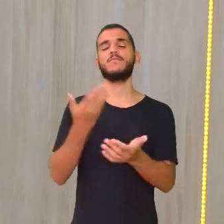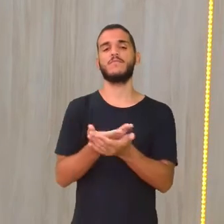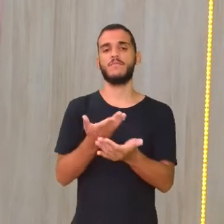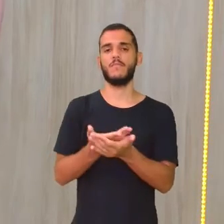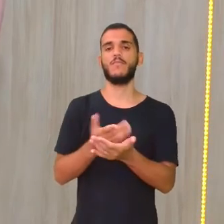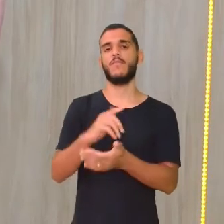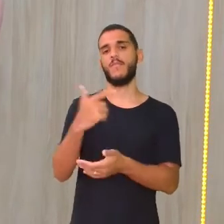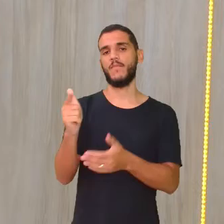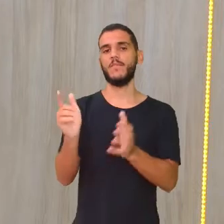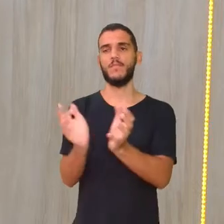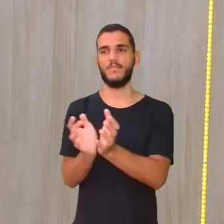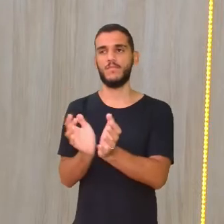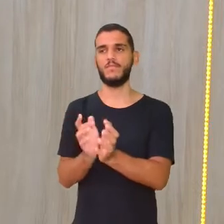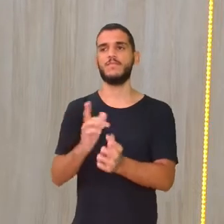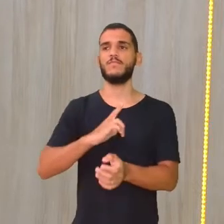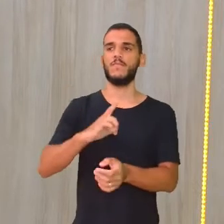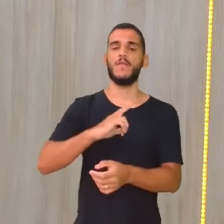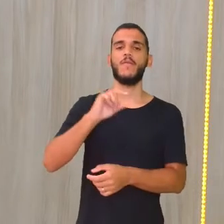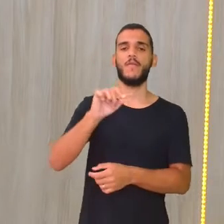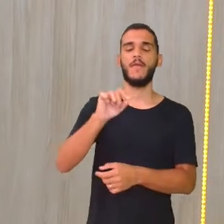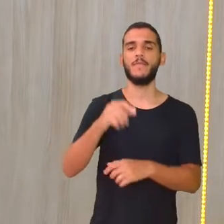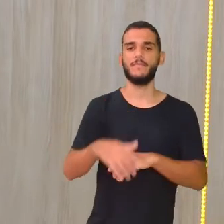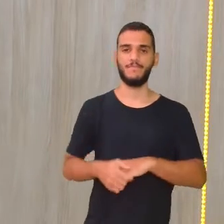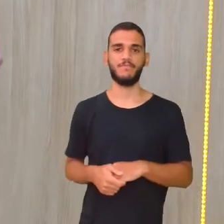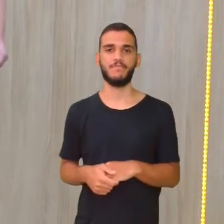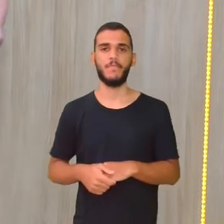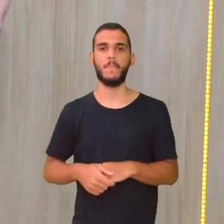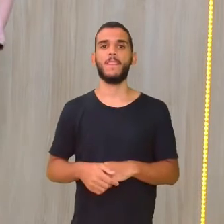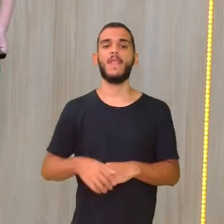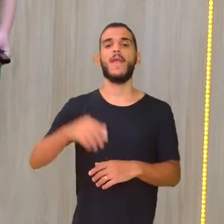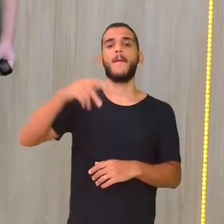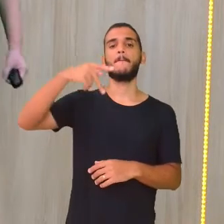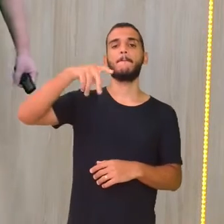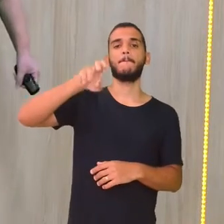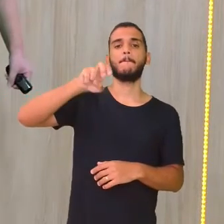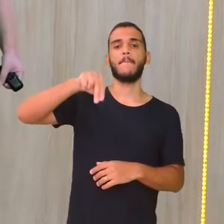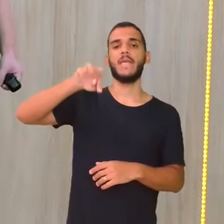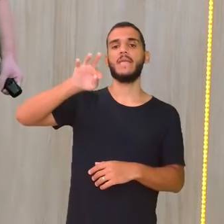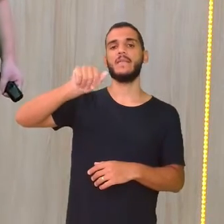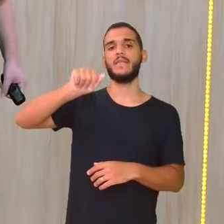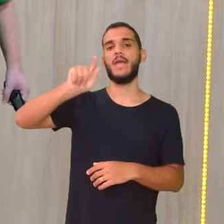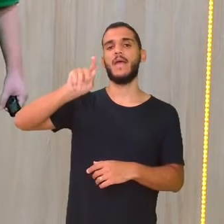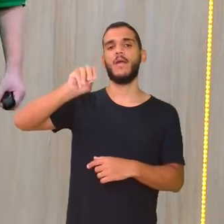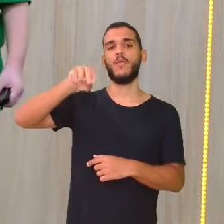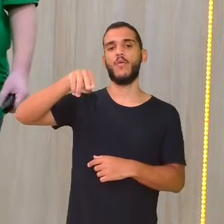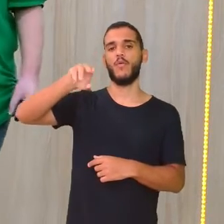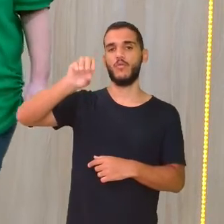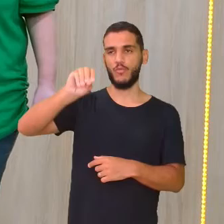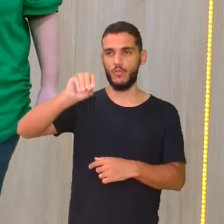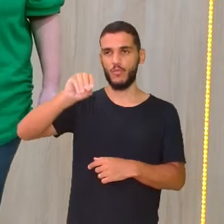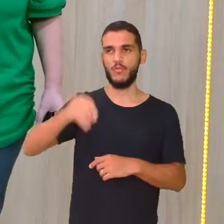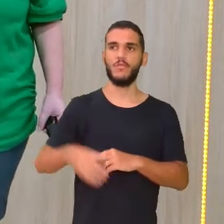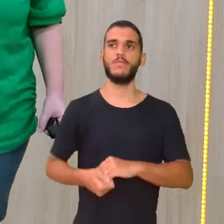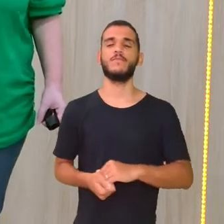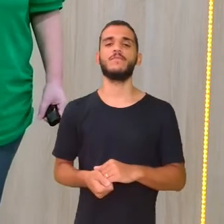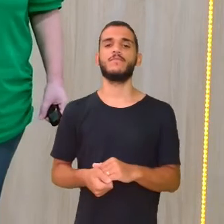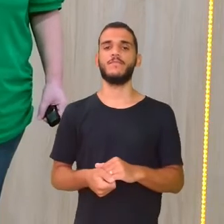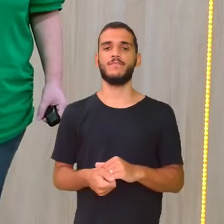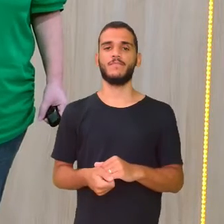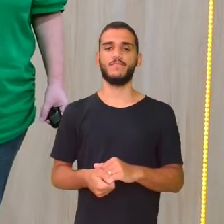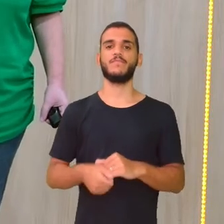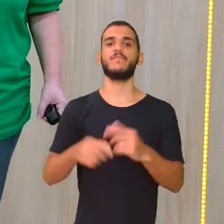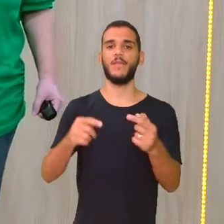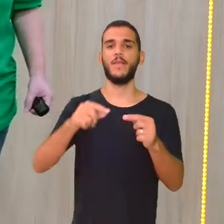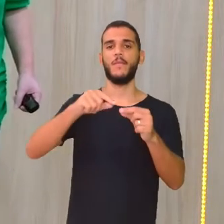Pentágono. Trouxe aí, ó, verde e amarelo, porque nossa seleção brasileira, e esse ano tem Copa